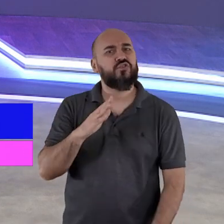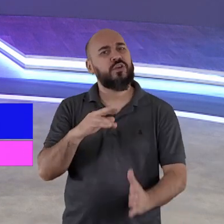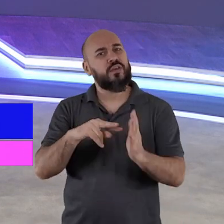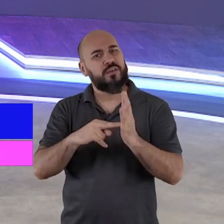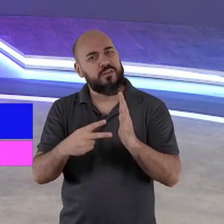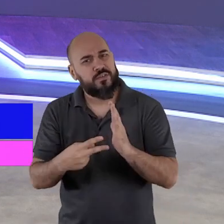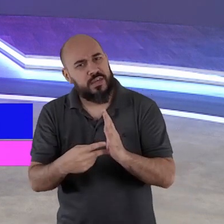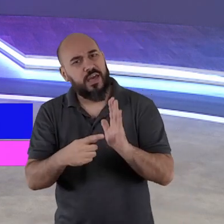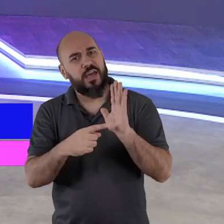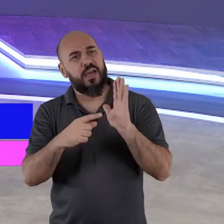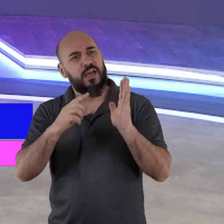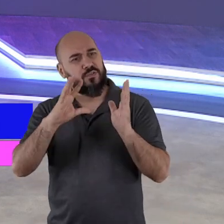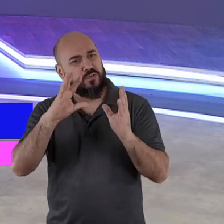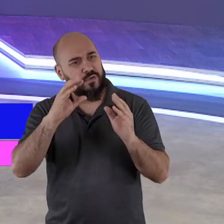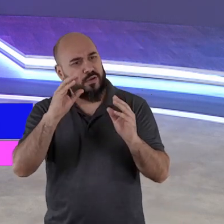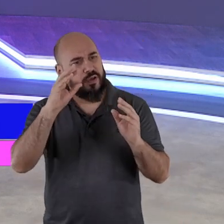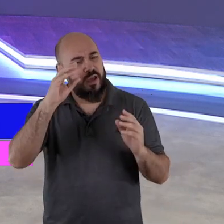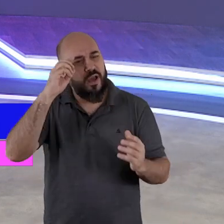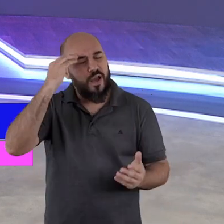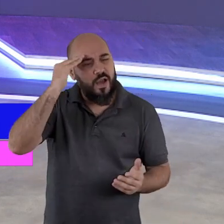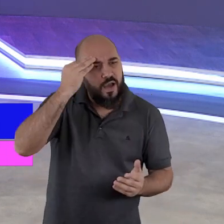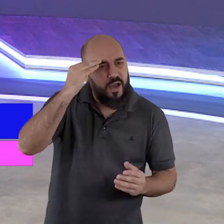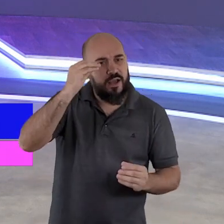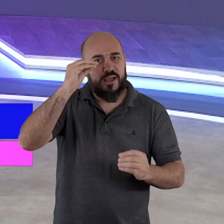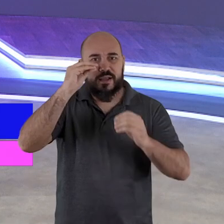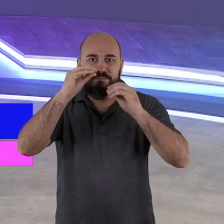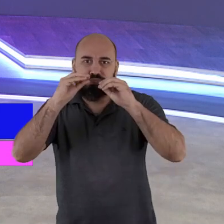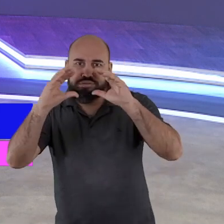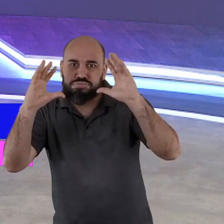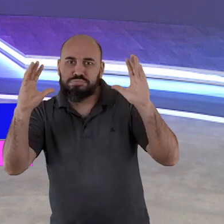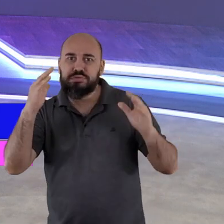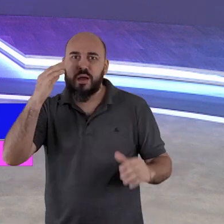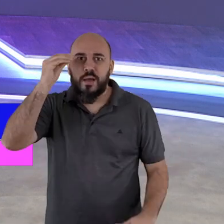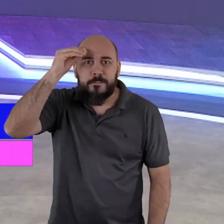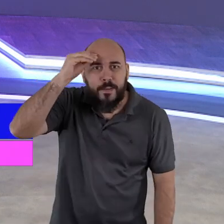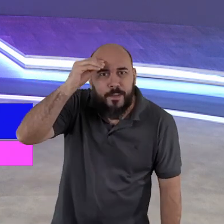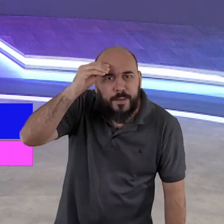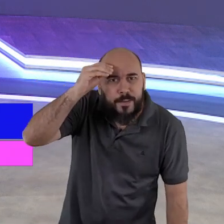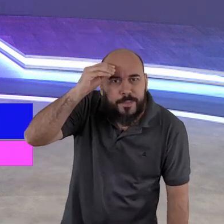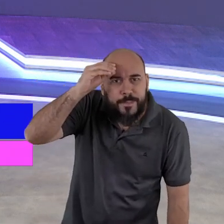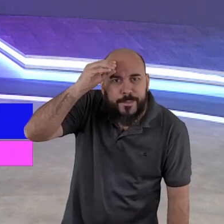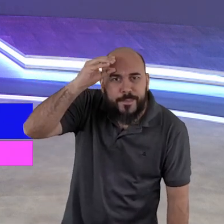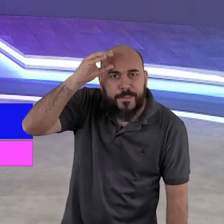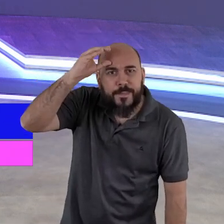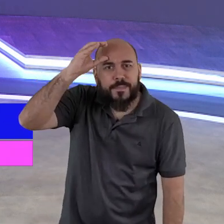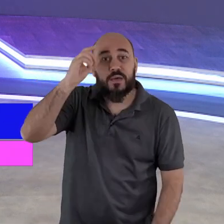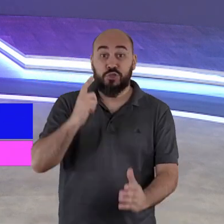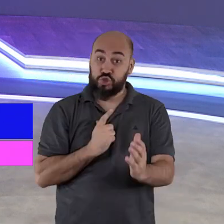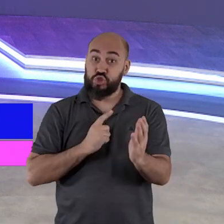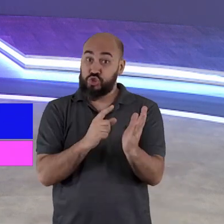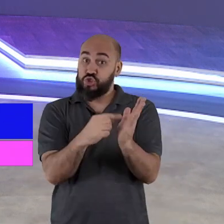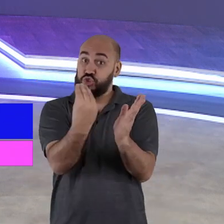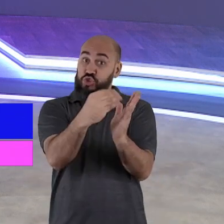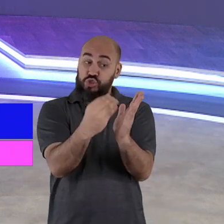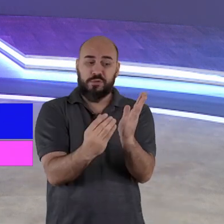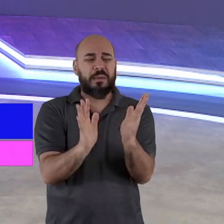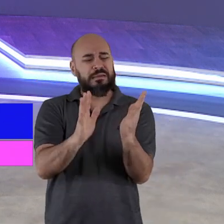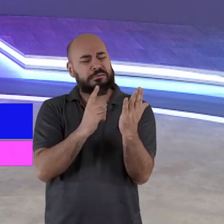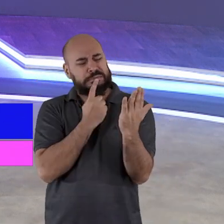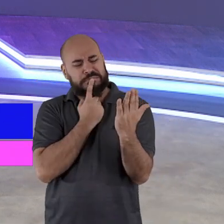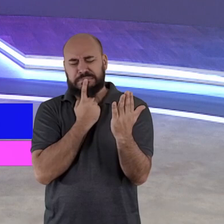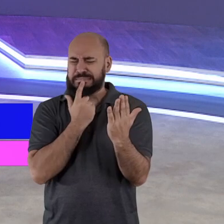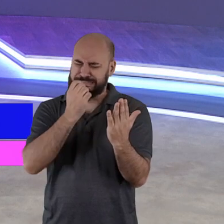de Daniel, que até então estavam escritas no livro, mas sem uma compreensão, passou a